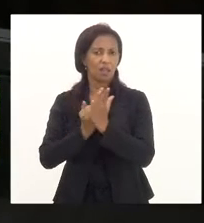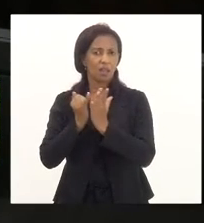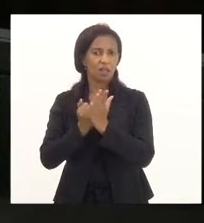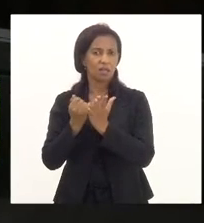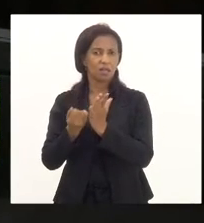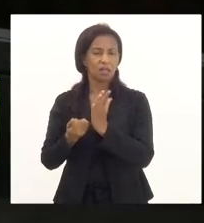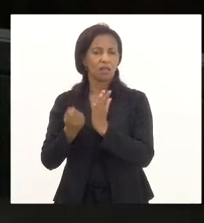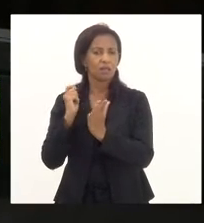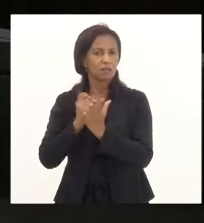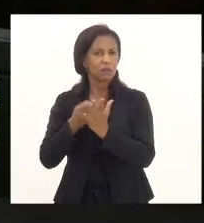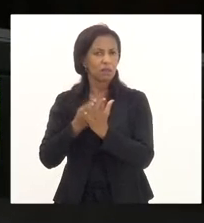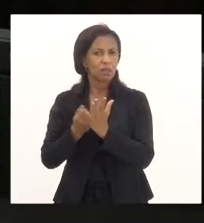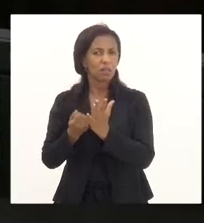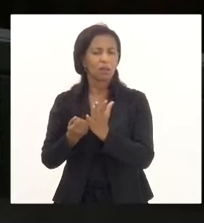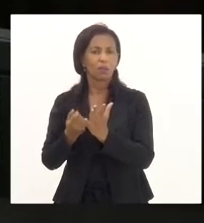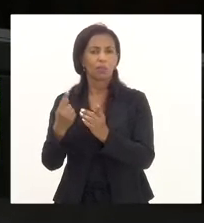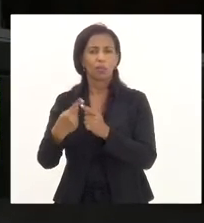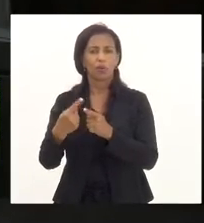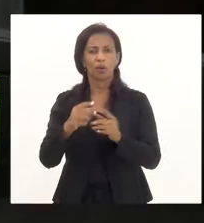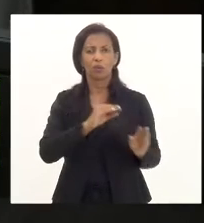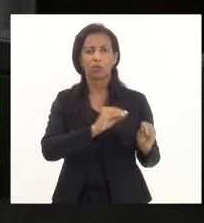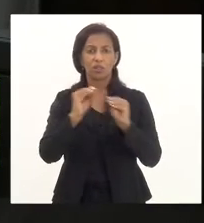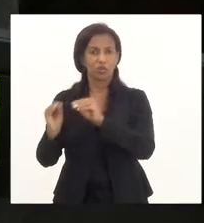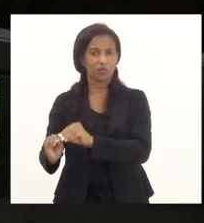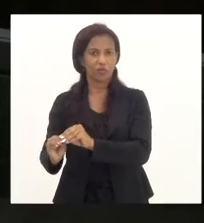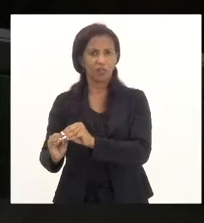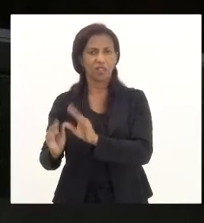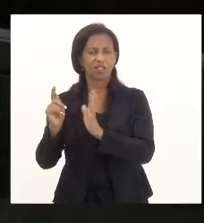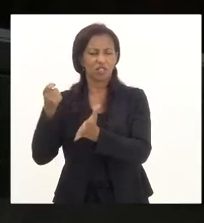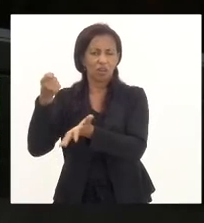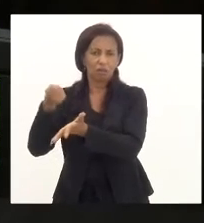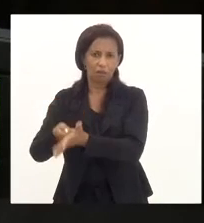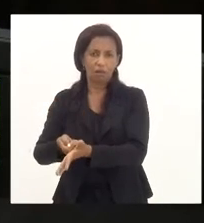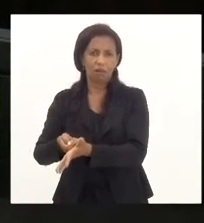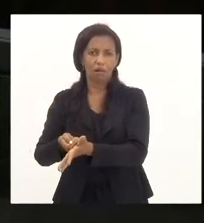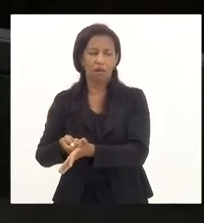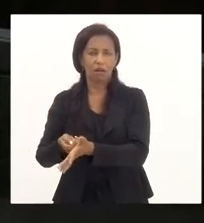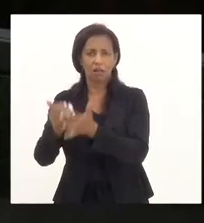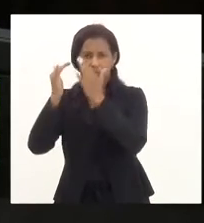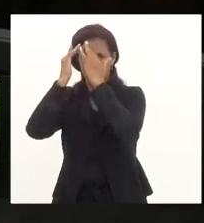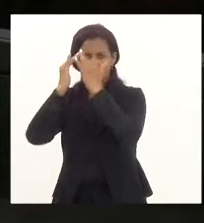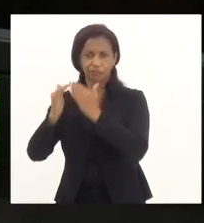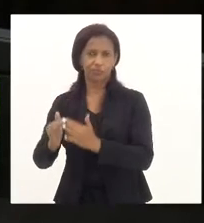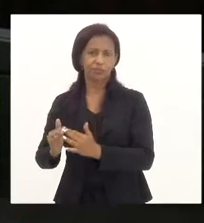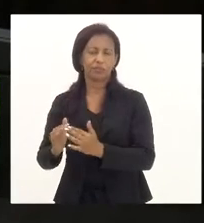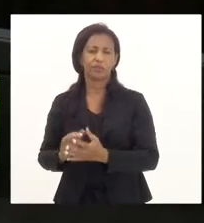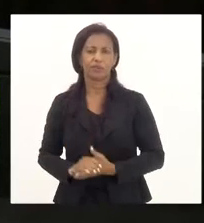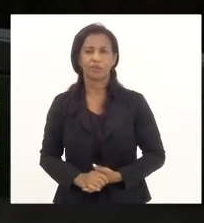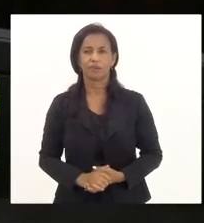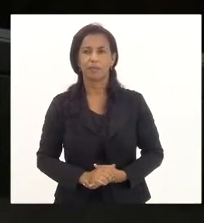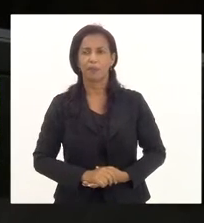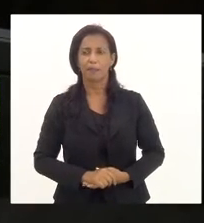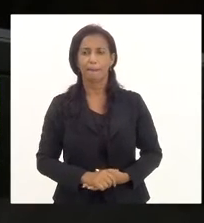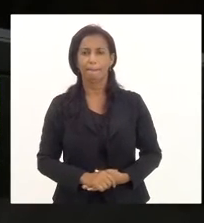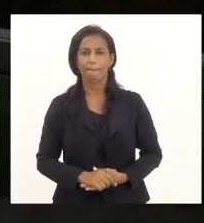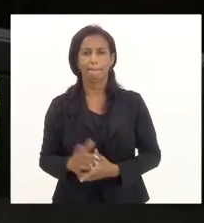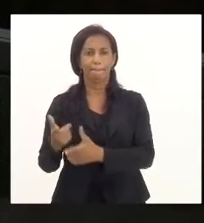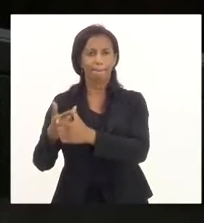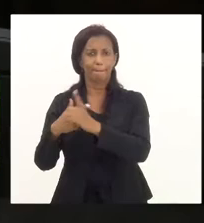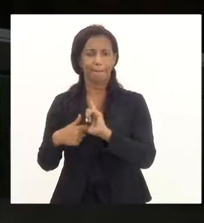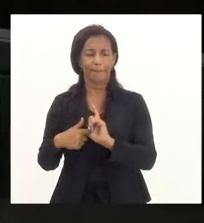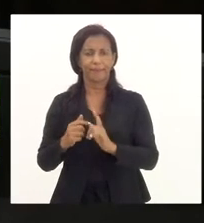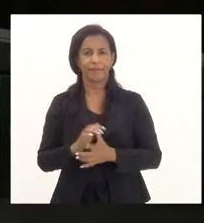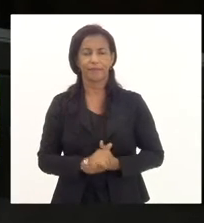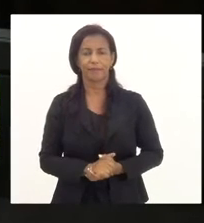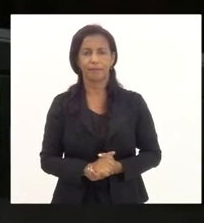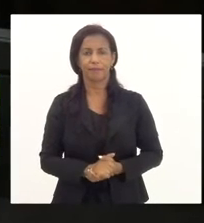tributária porque ele tem de transferência DF pé já garantiria o cumprimento da dívida